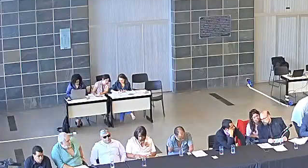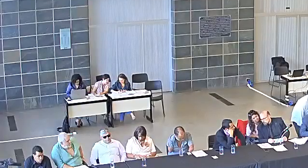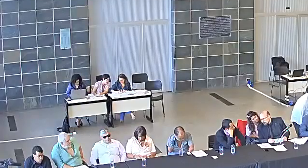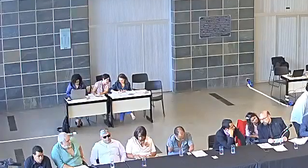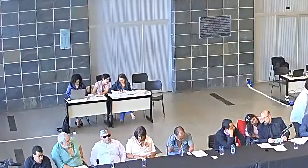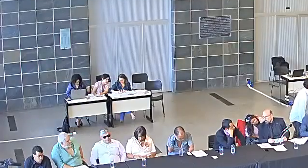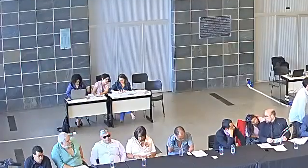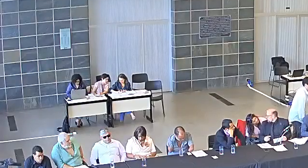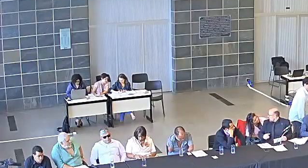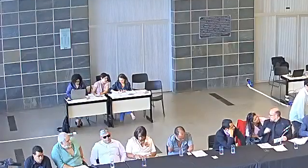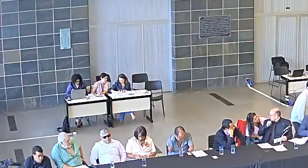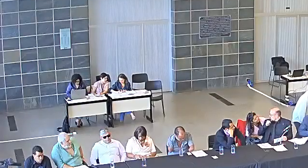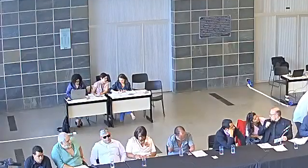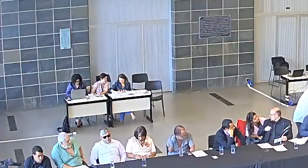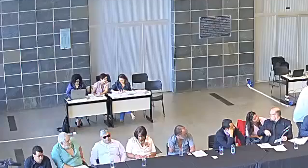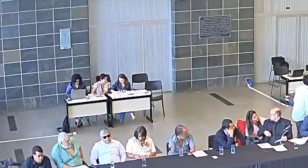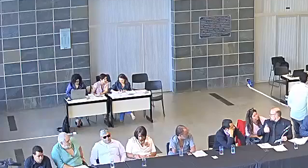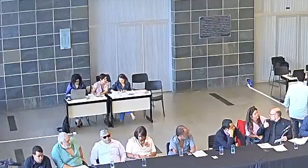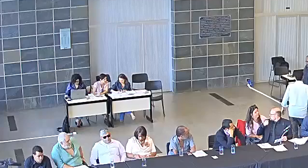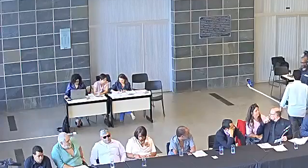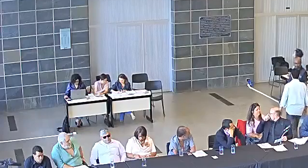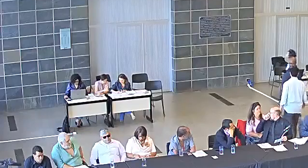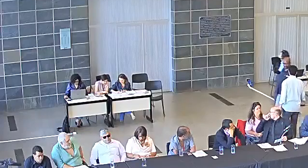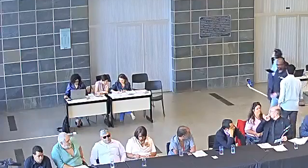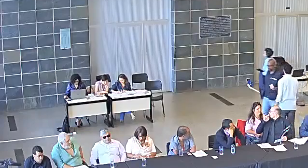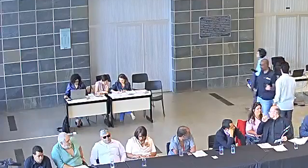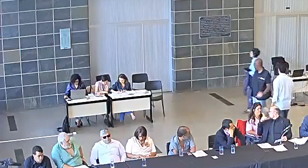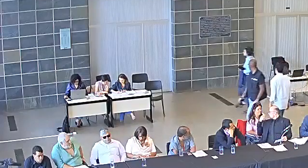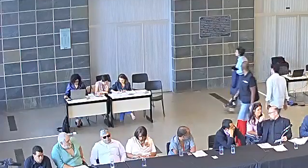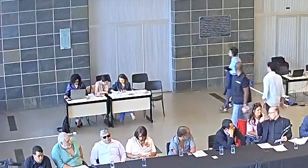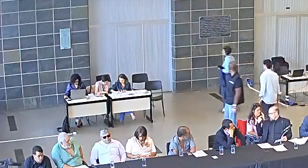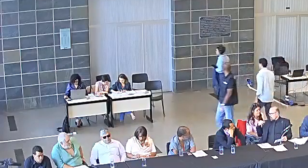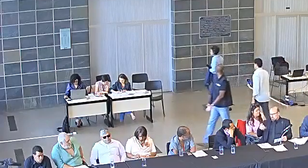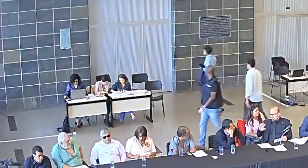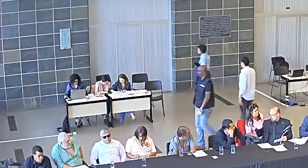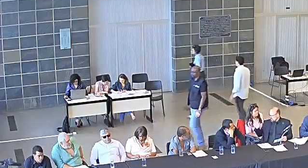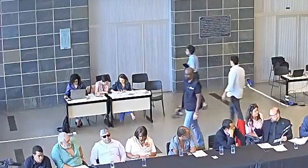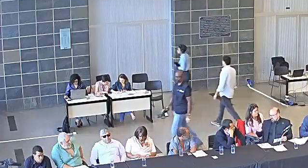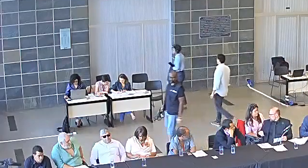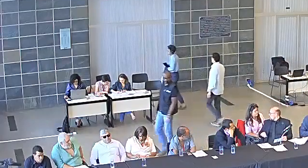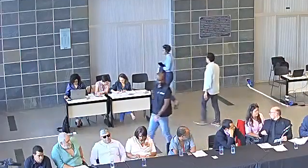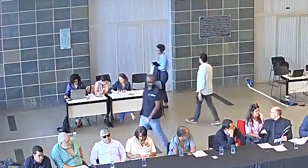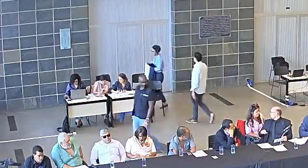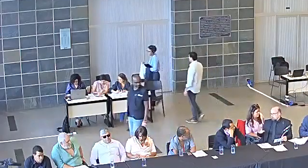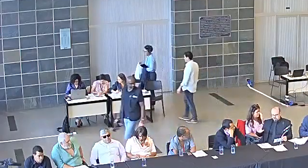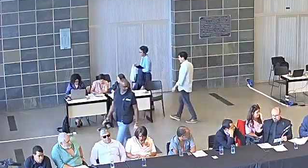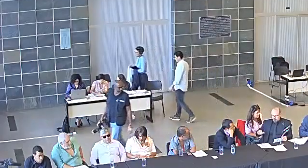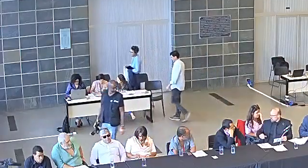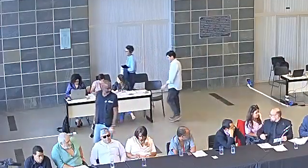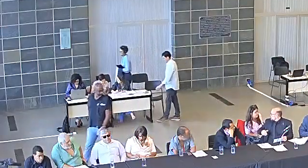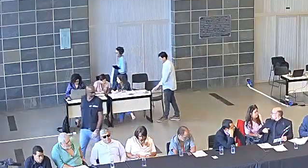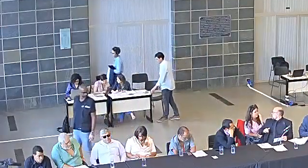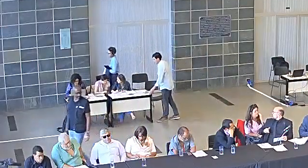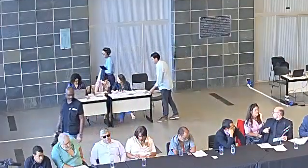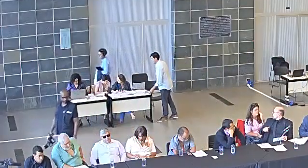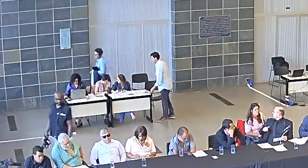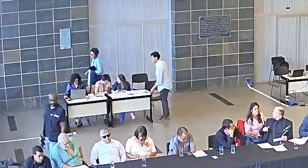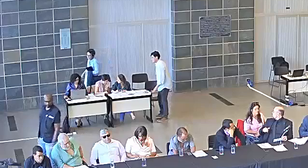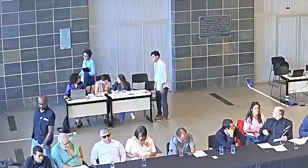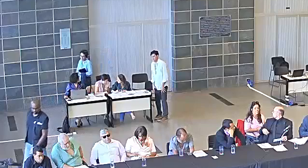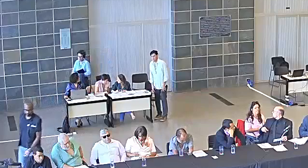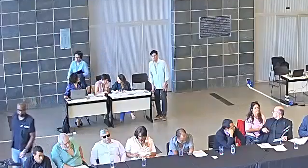das pessoas continuam sendo assim o que que Por que que eles sai de casa fica em casa para que que ele quer viajar ele não pode conhecer as outras pessoas não pode